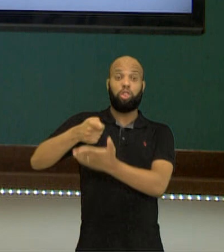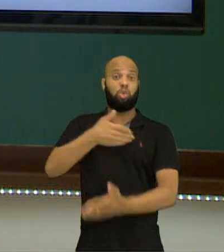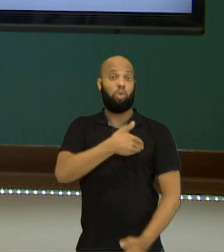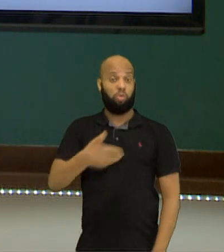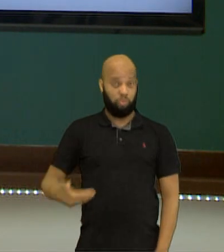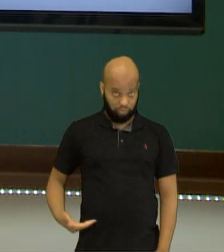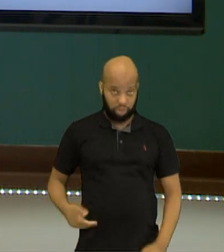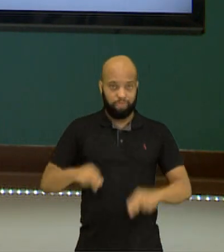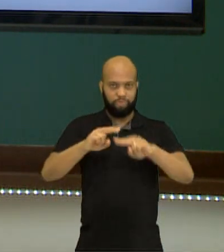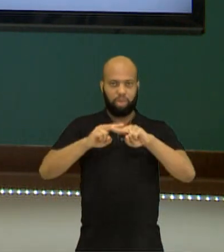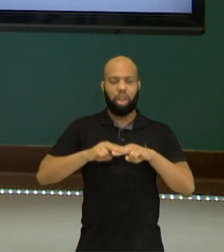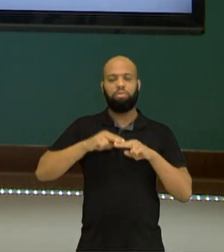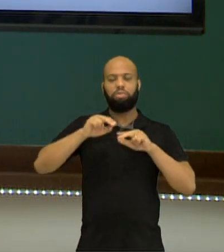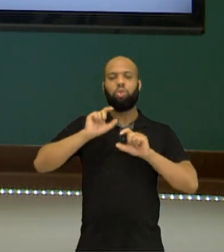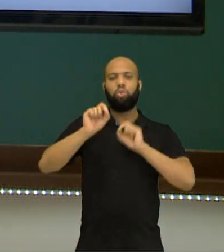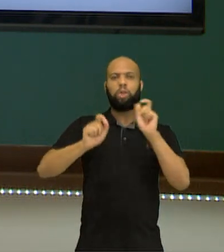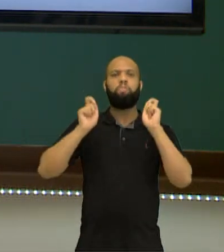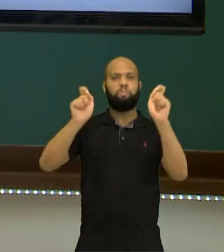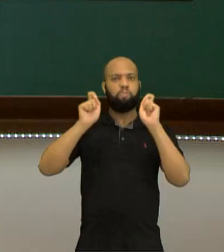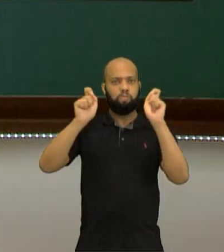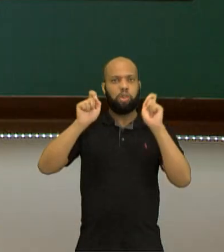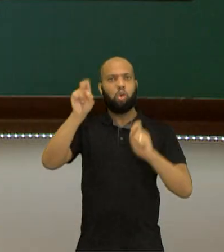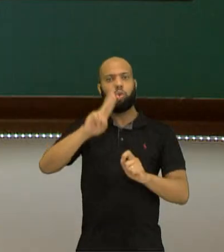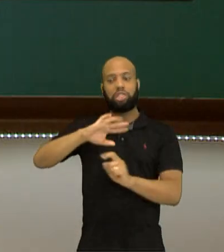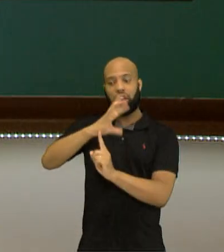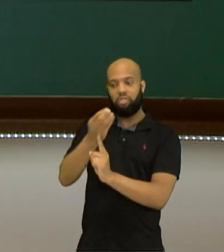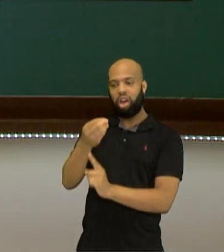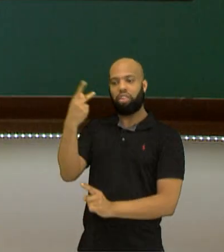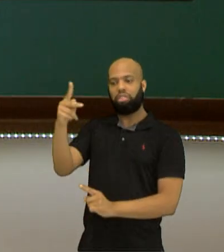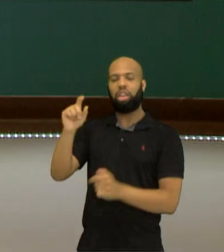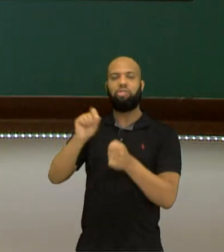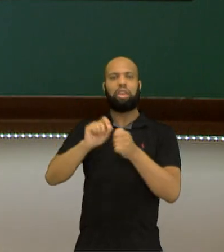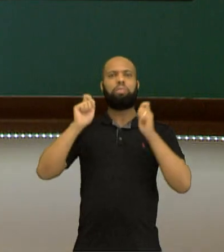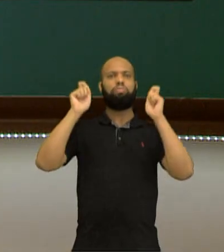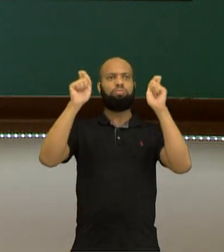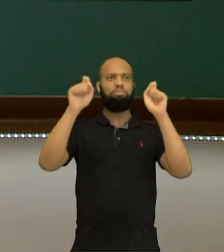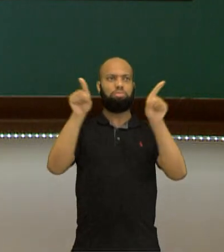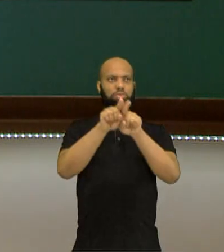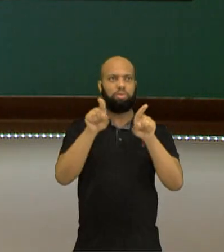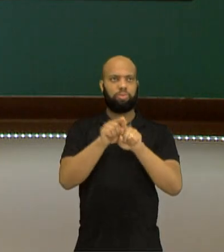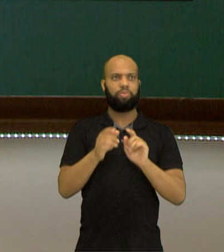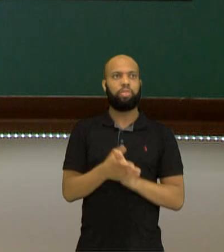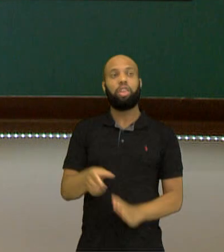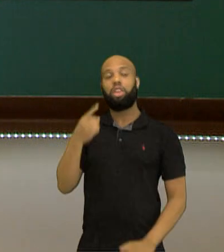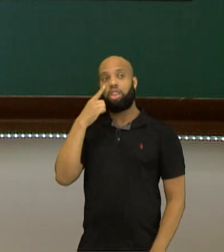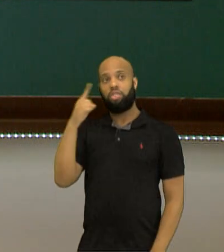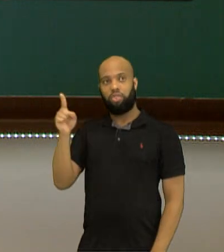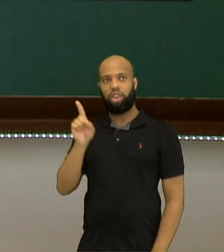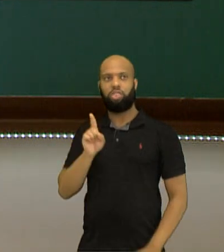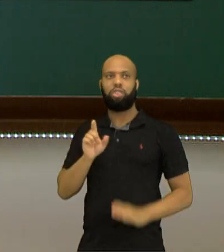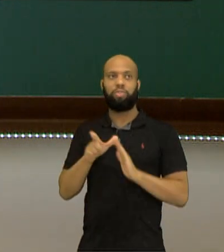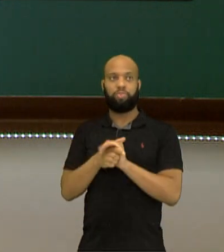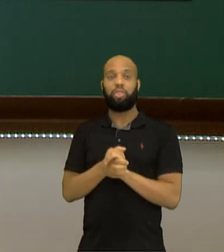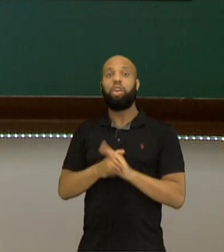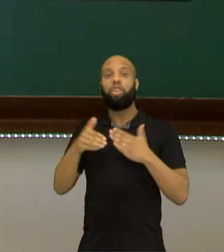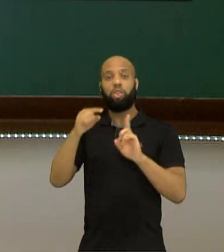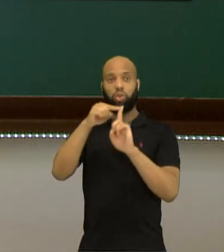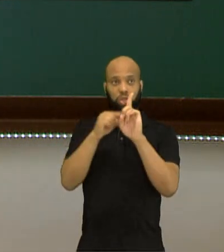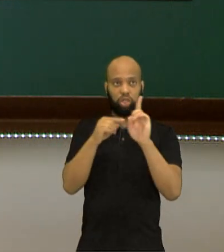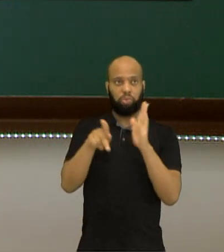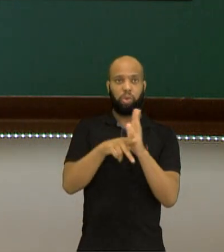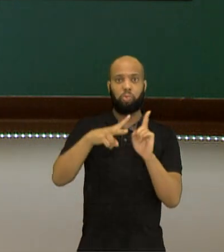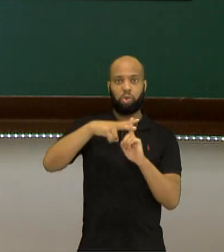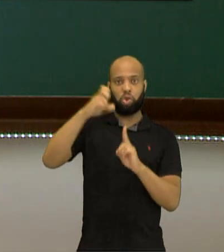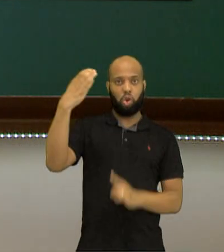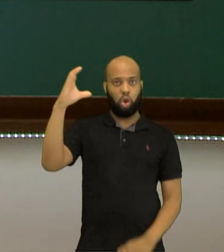através dos trabalhos, dos protestos, né? Dos trabalhos artísticos que ele compõe. Gente, ó, a inserção do tipo